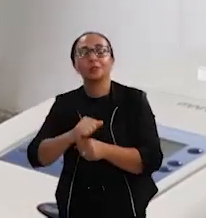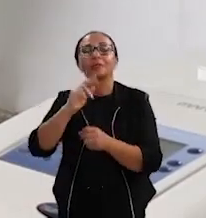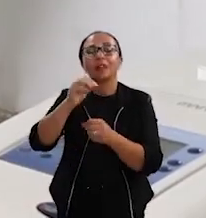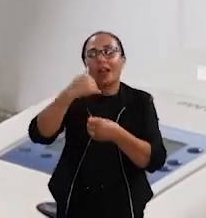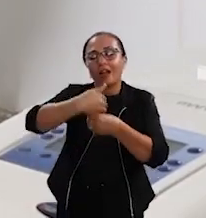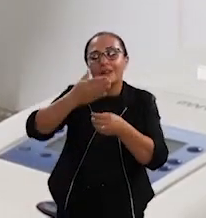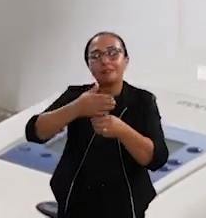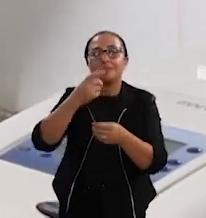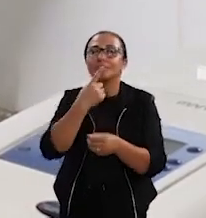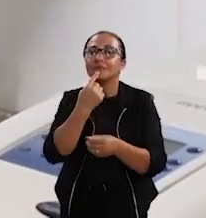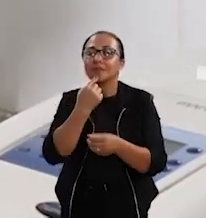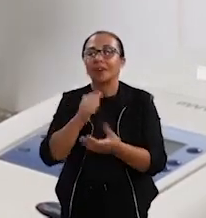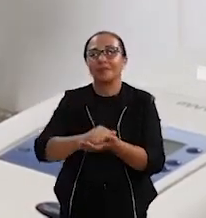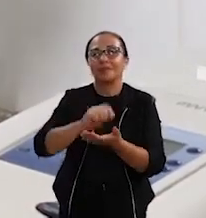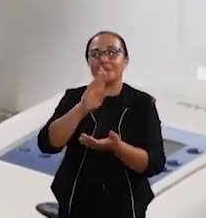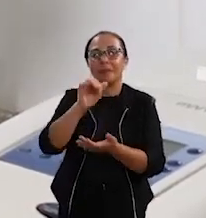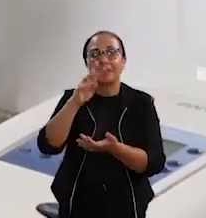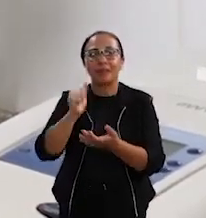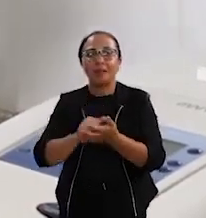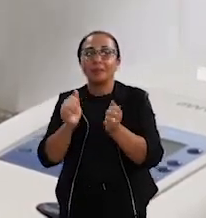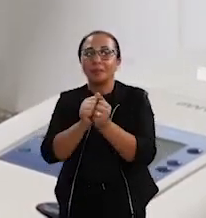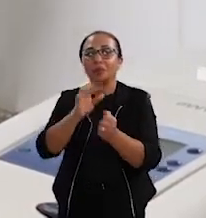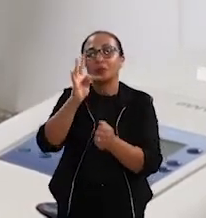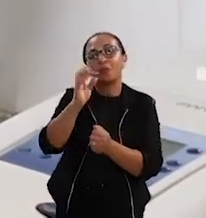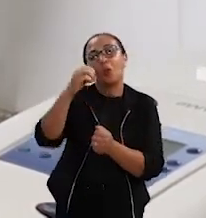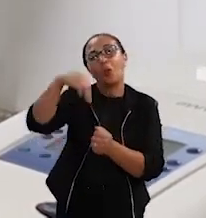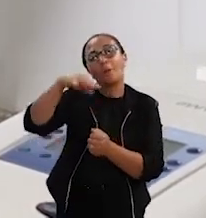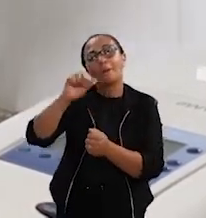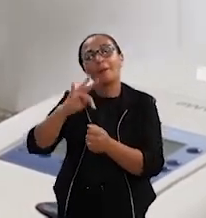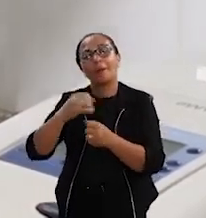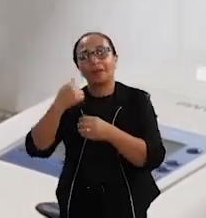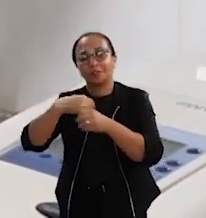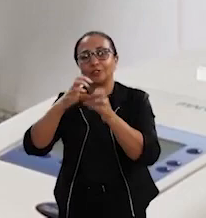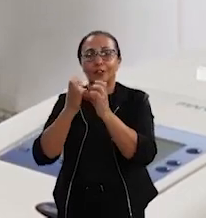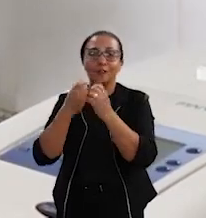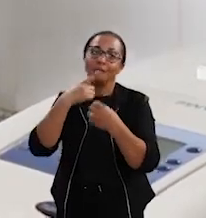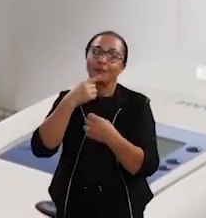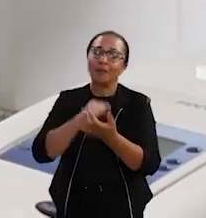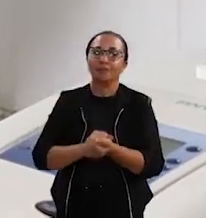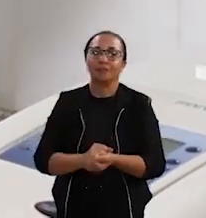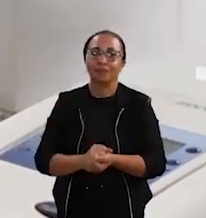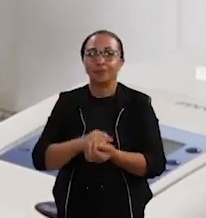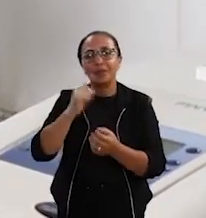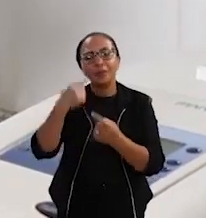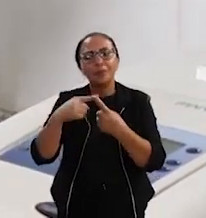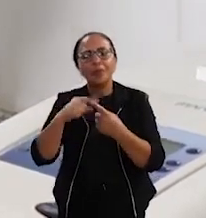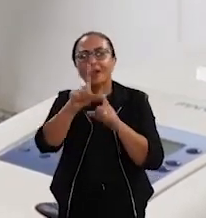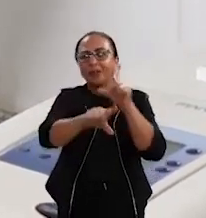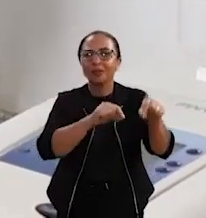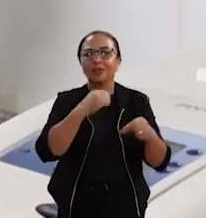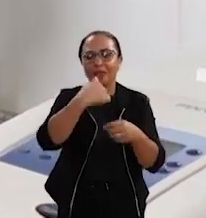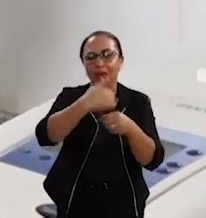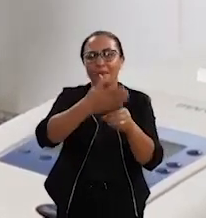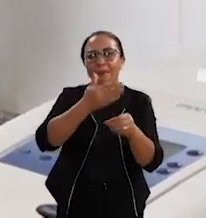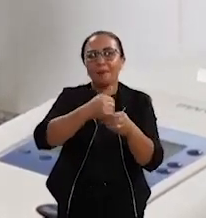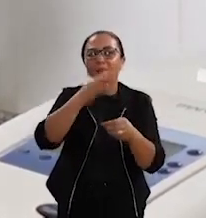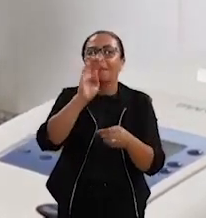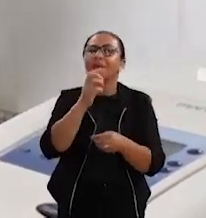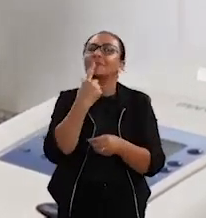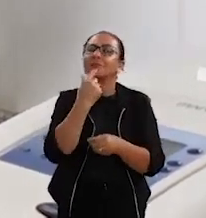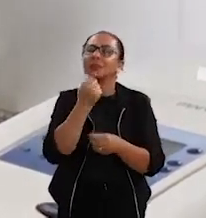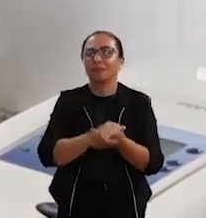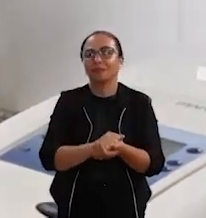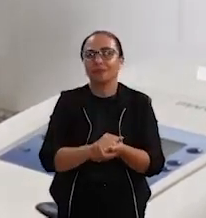misto de beterraba e tomate. E por que eu escolhi a beterraba para fazer esse produto,